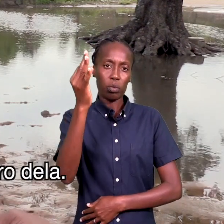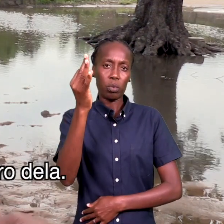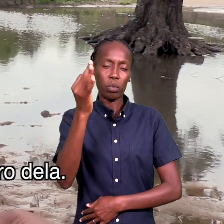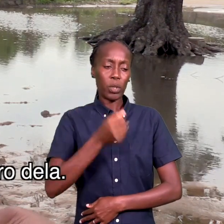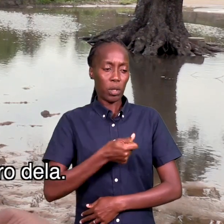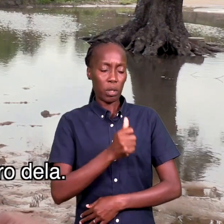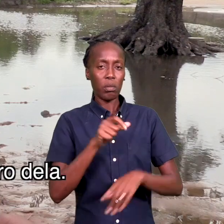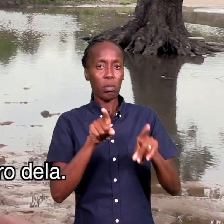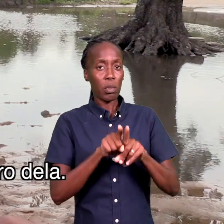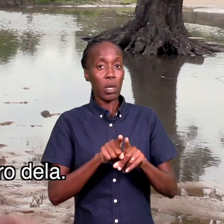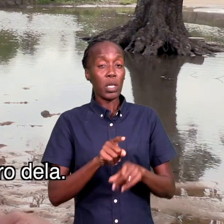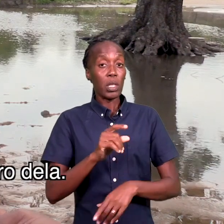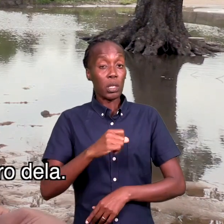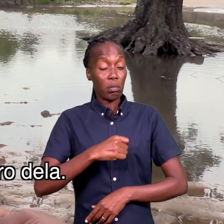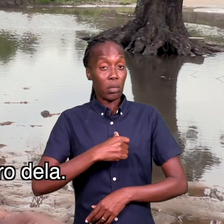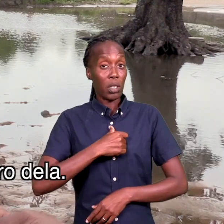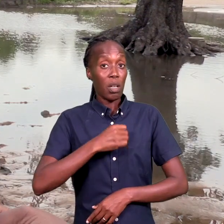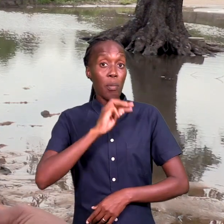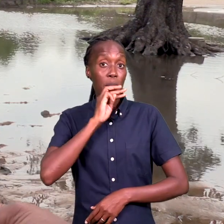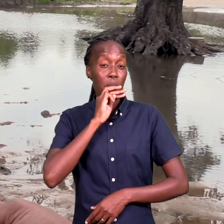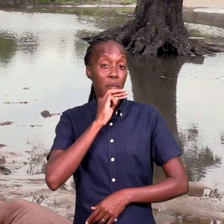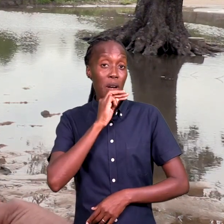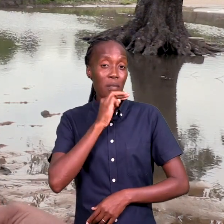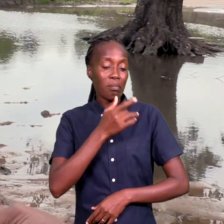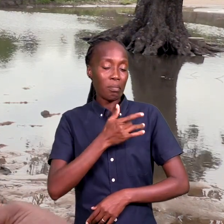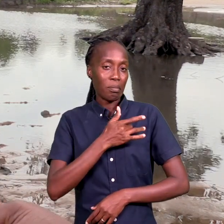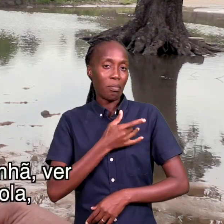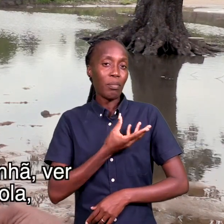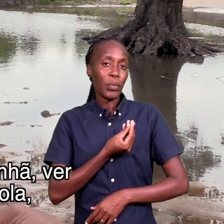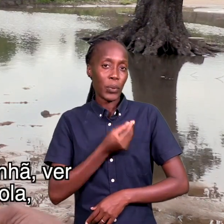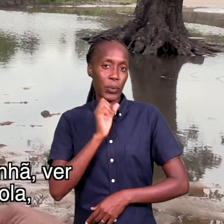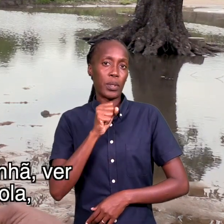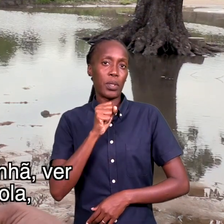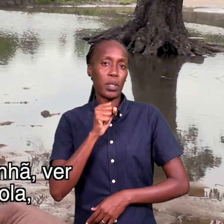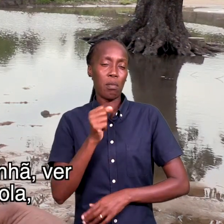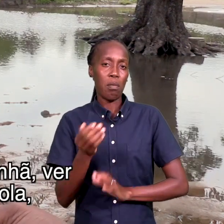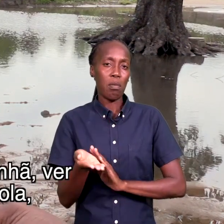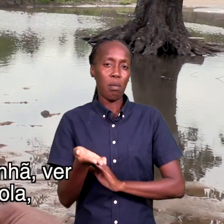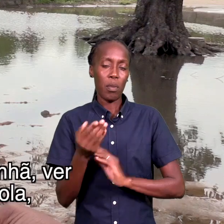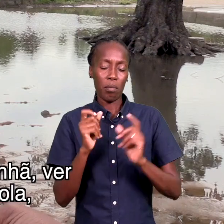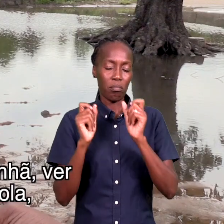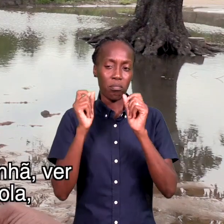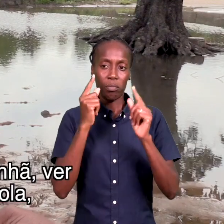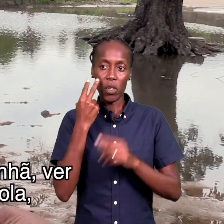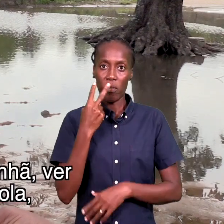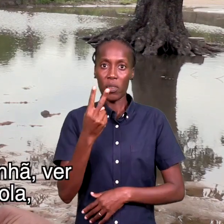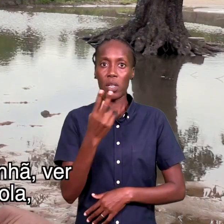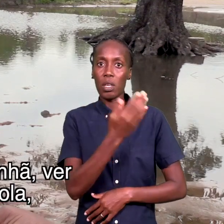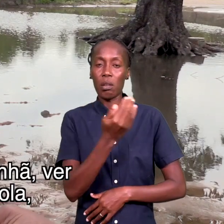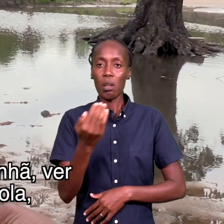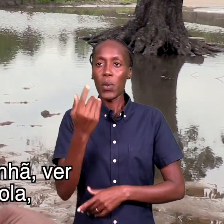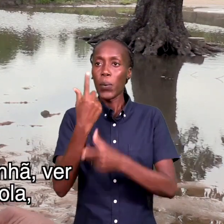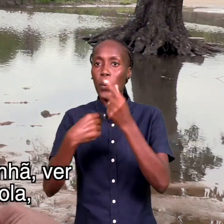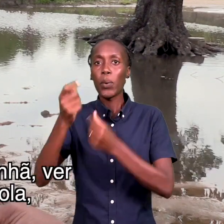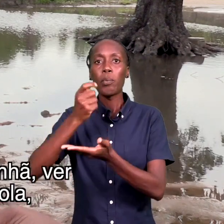também para o futuro dela, também. Não porque não dói conforme sendo como mãe. Dói acordar de manhã ver outras